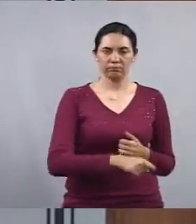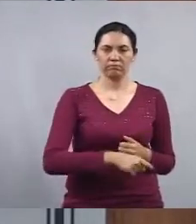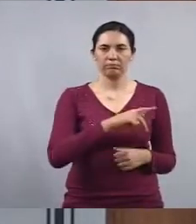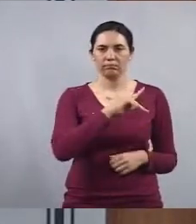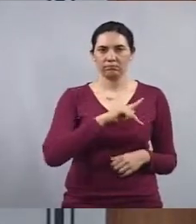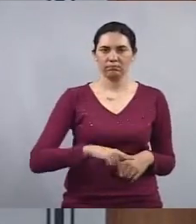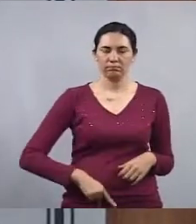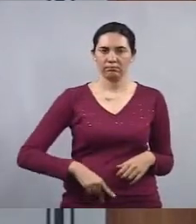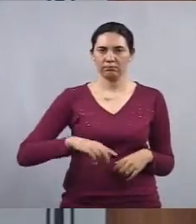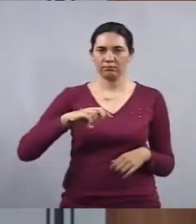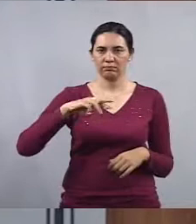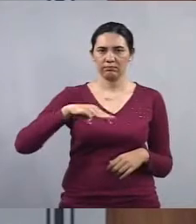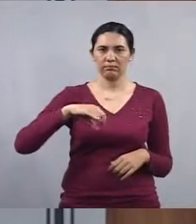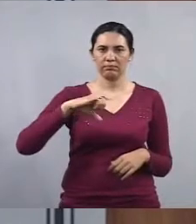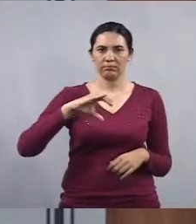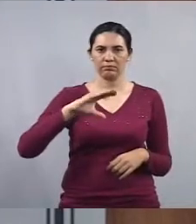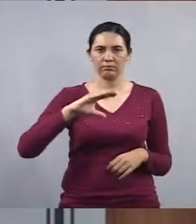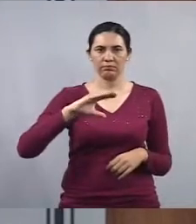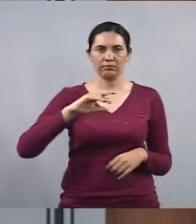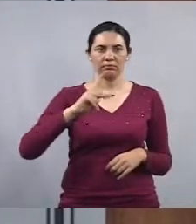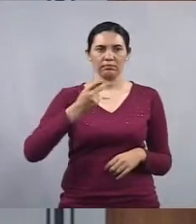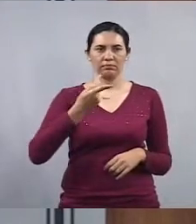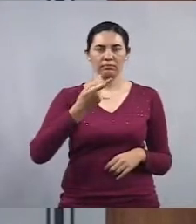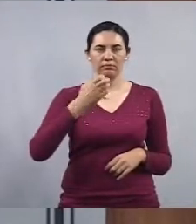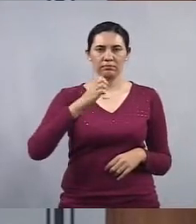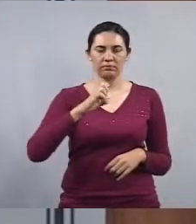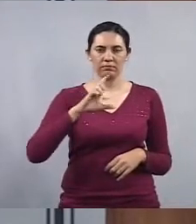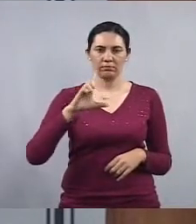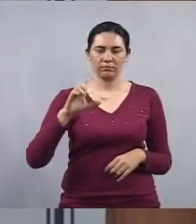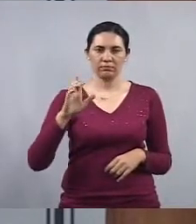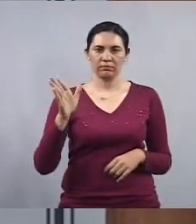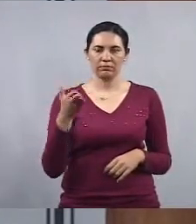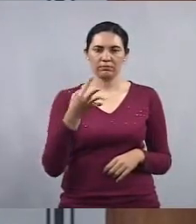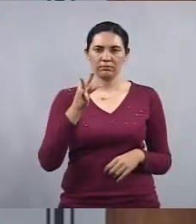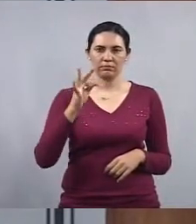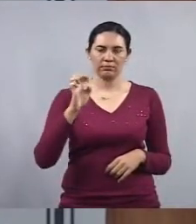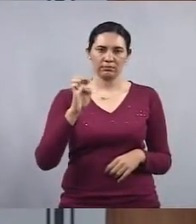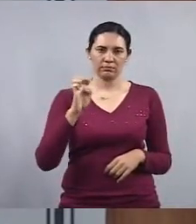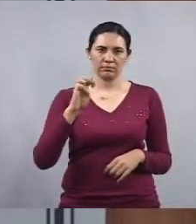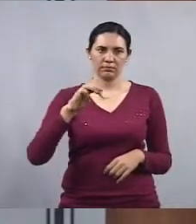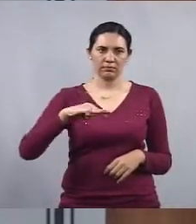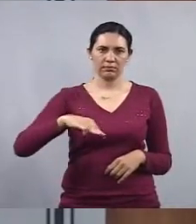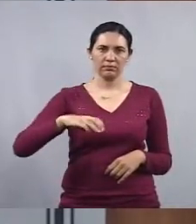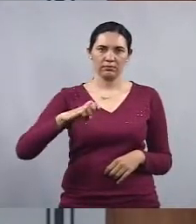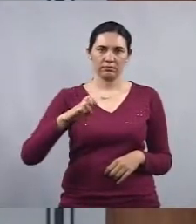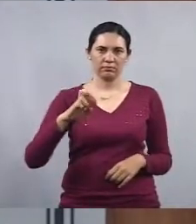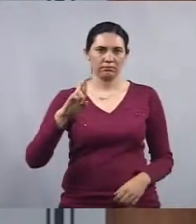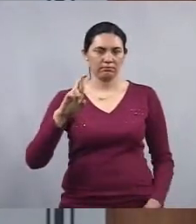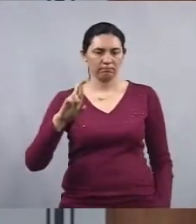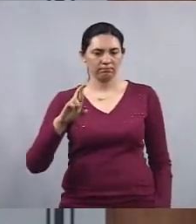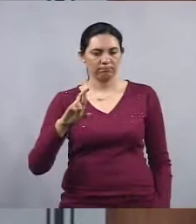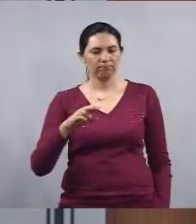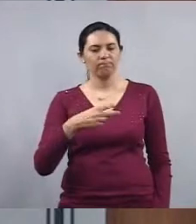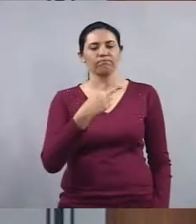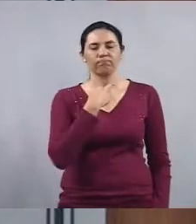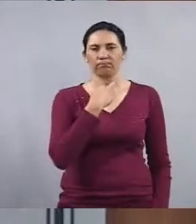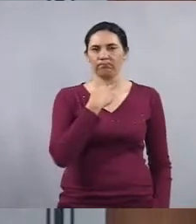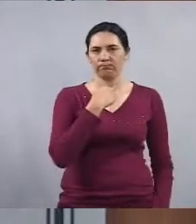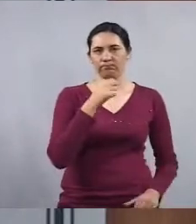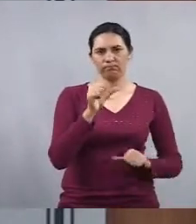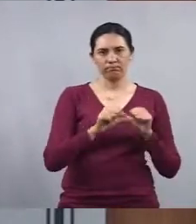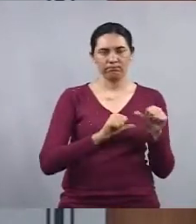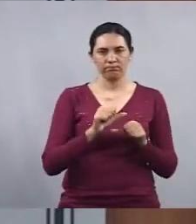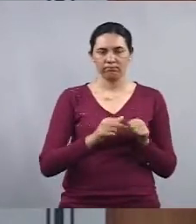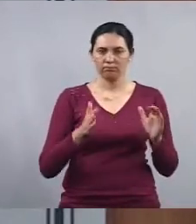Michel Temer não tem moral para colocar uma reforma nesse momento então deixa as eleições